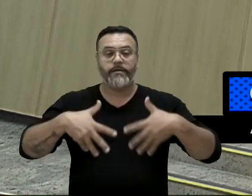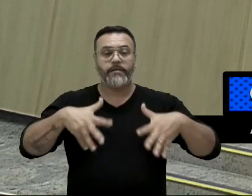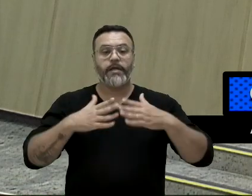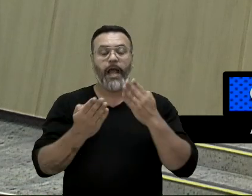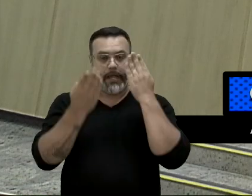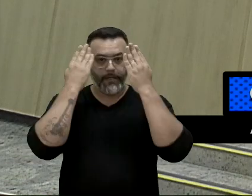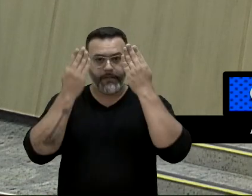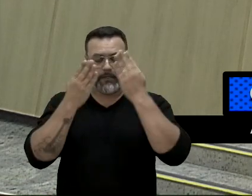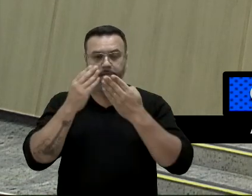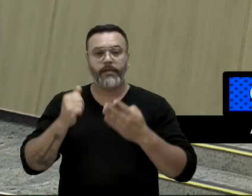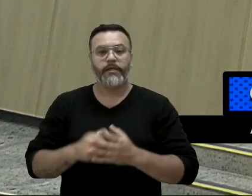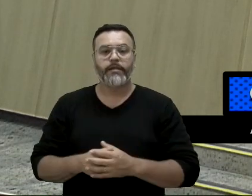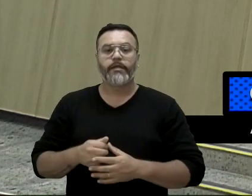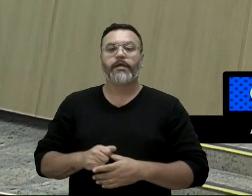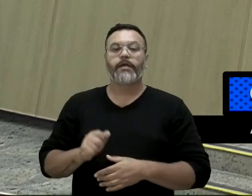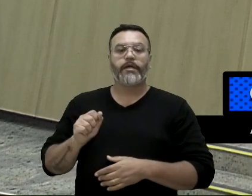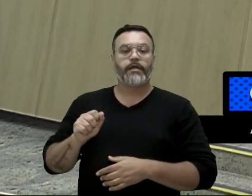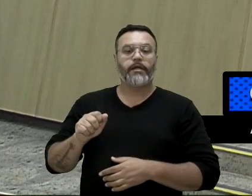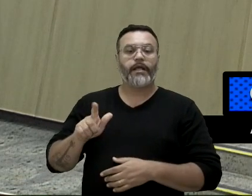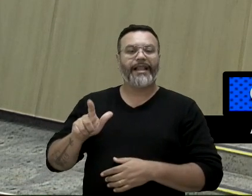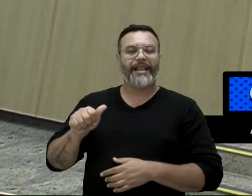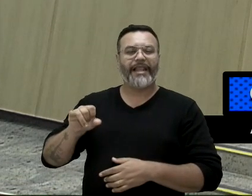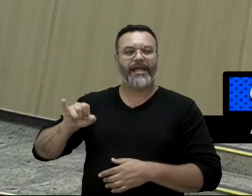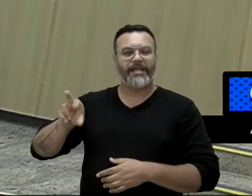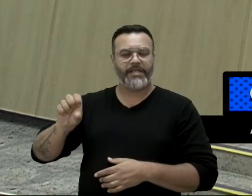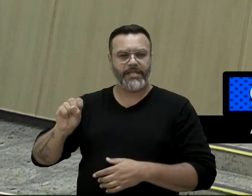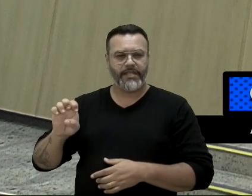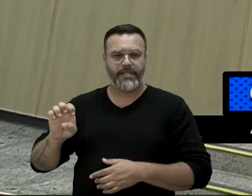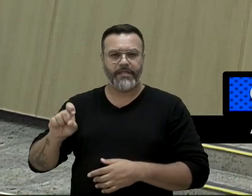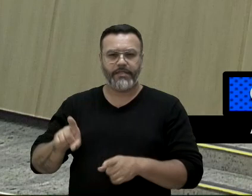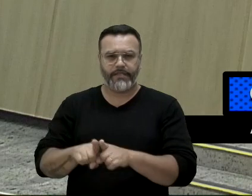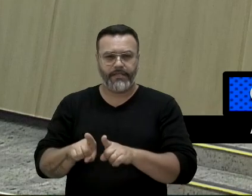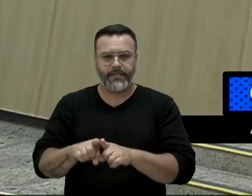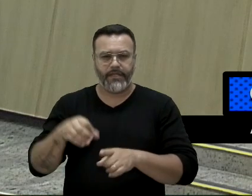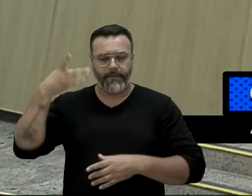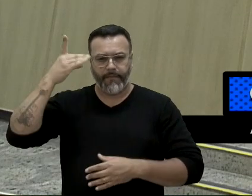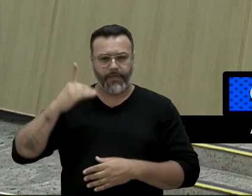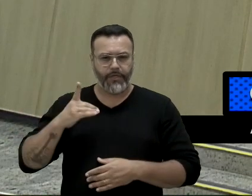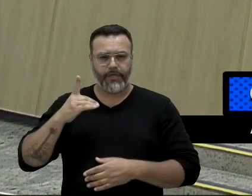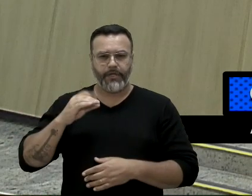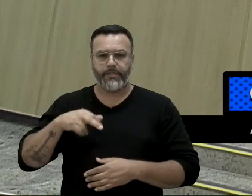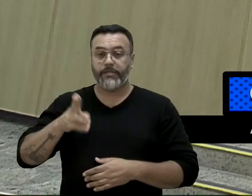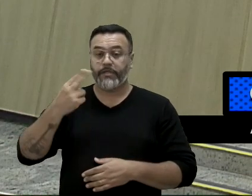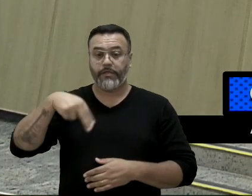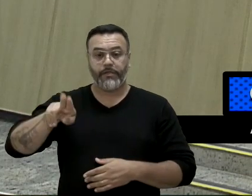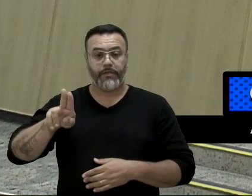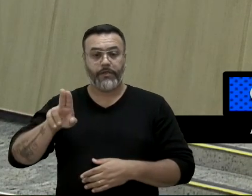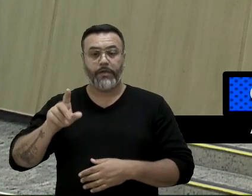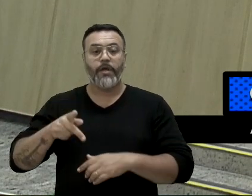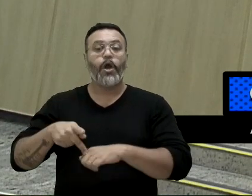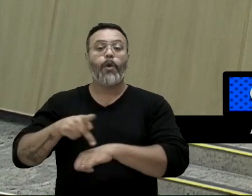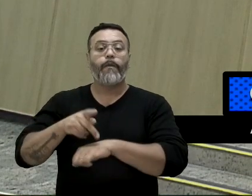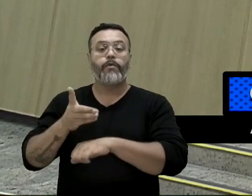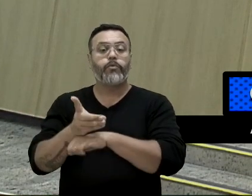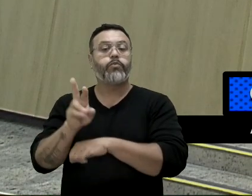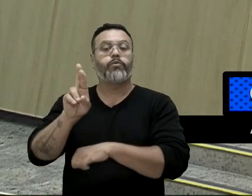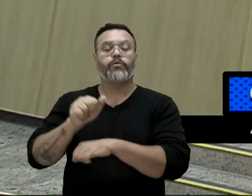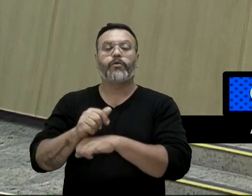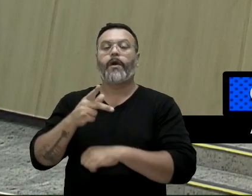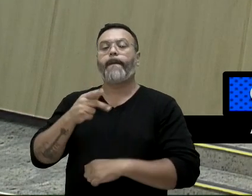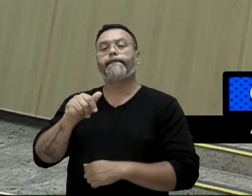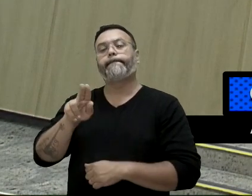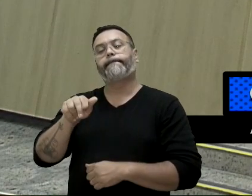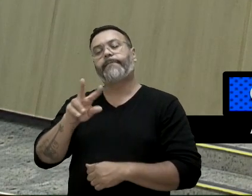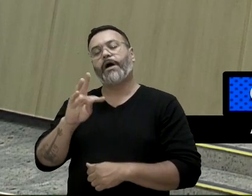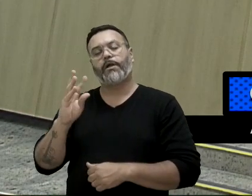doula Laís Vieira Morgado, o diretor do Departamento de Psicologia da Unital, professor Dr. Paulo Roberto Grangeiro